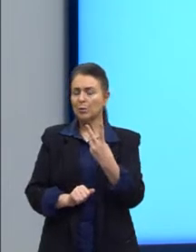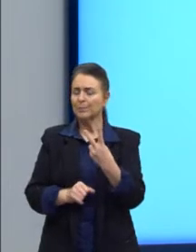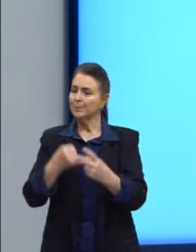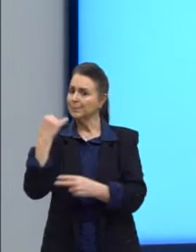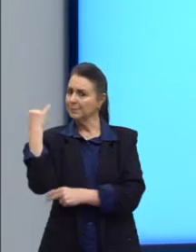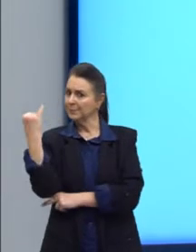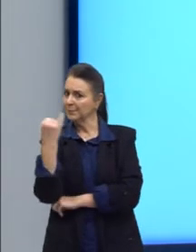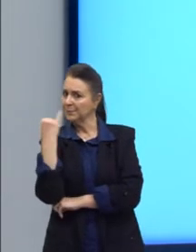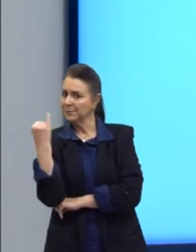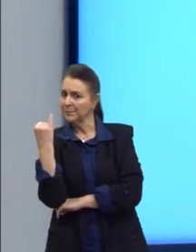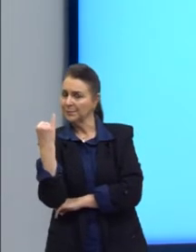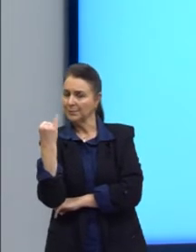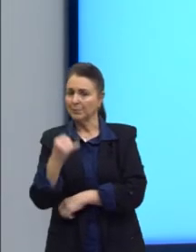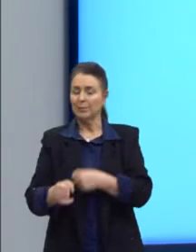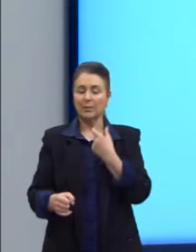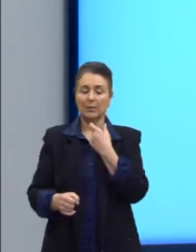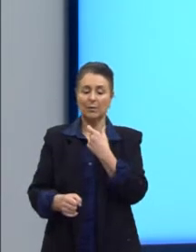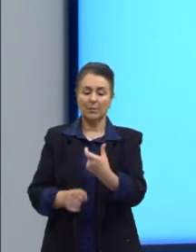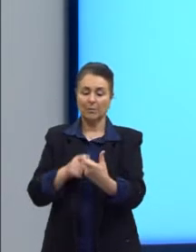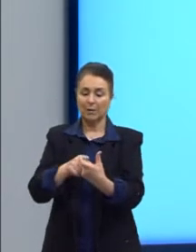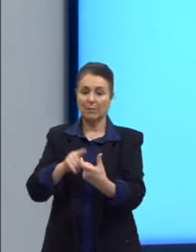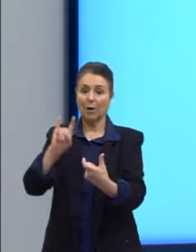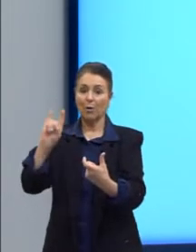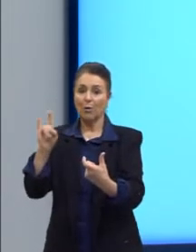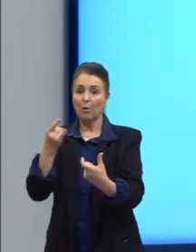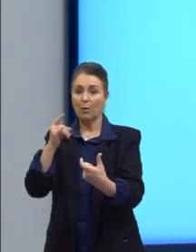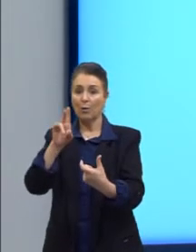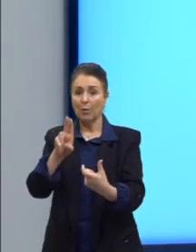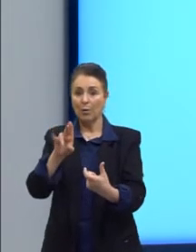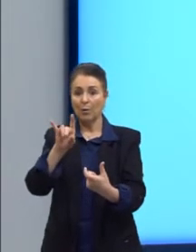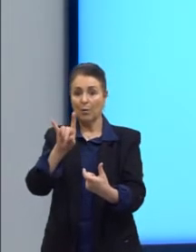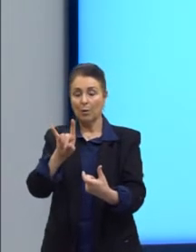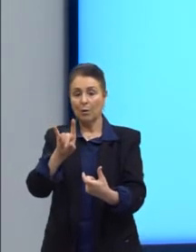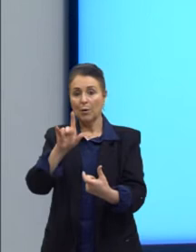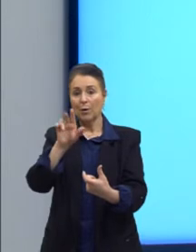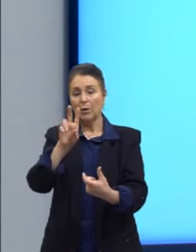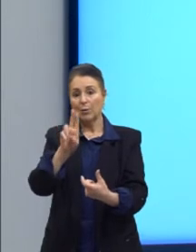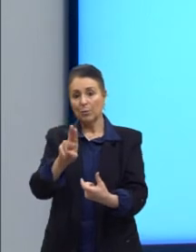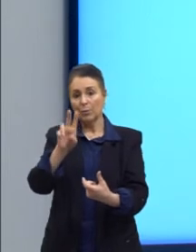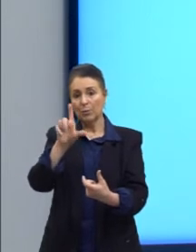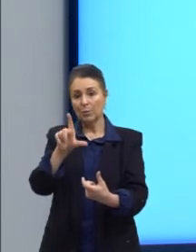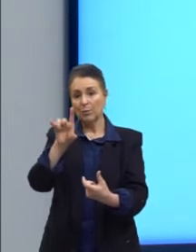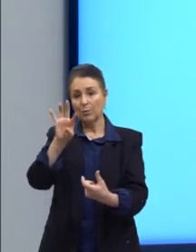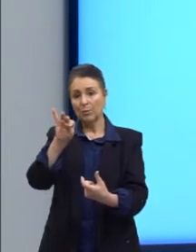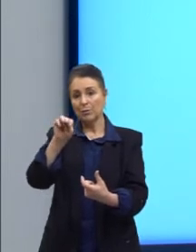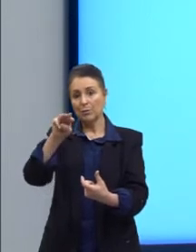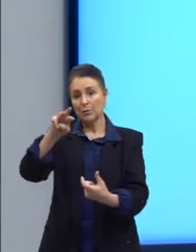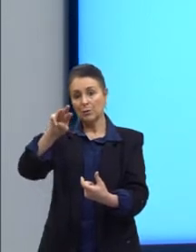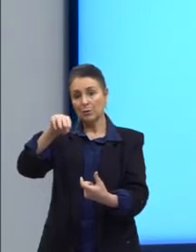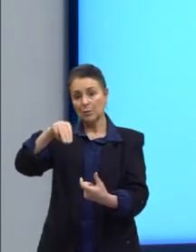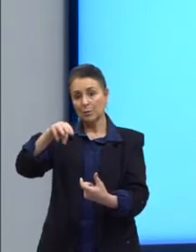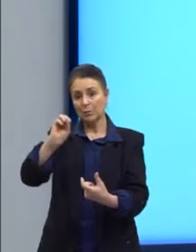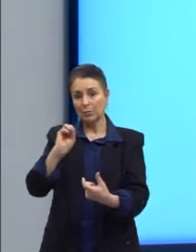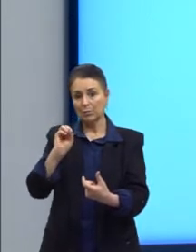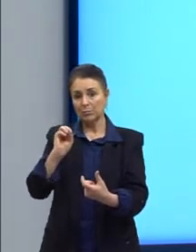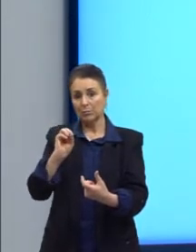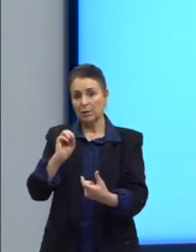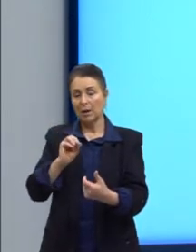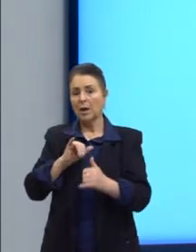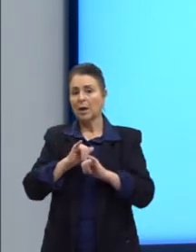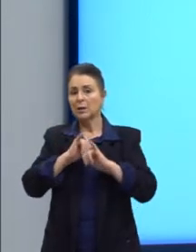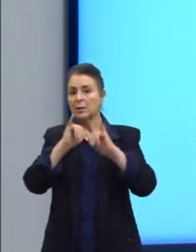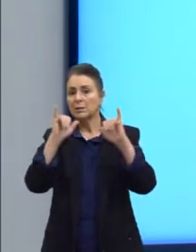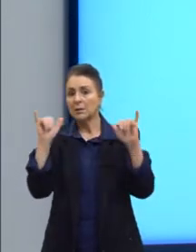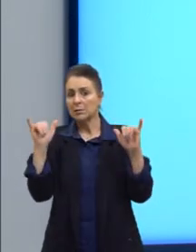importantes a palavra último né quando ela é utilizada ela tá nos antecipando que uma tragédia